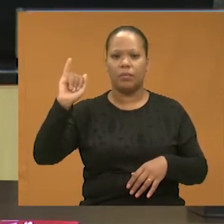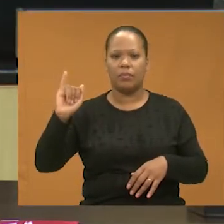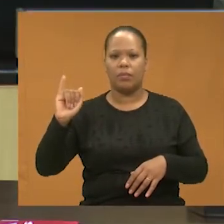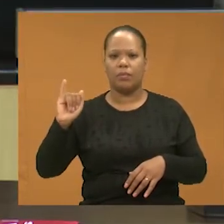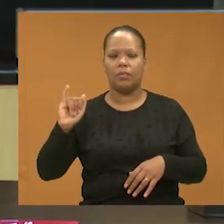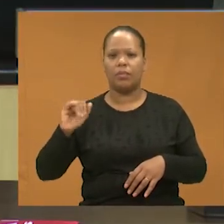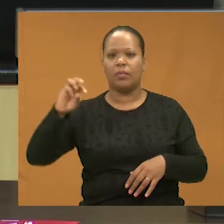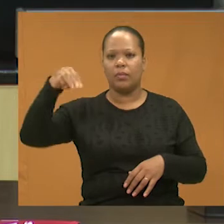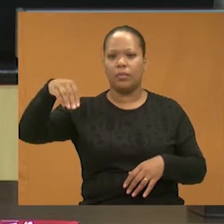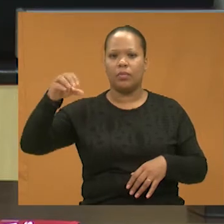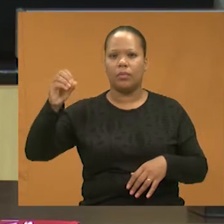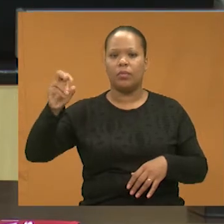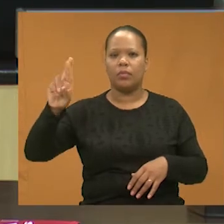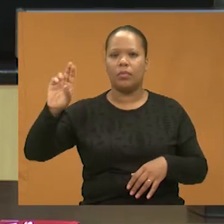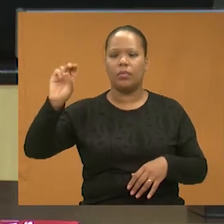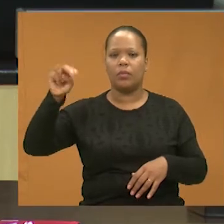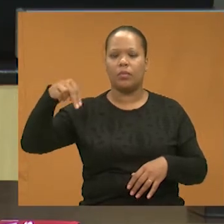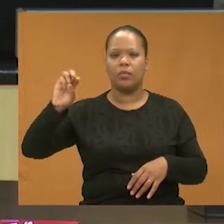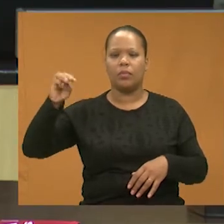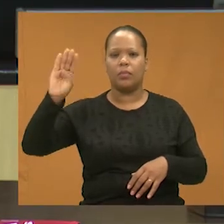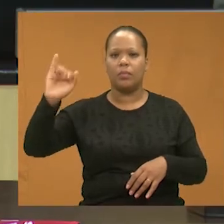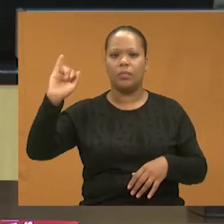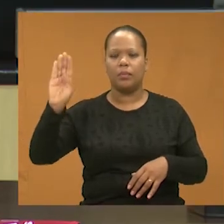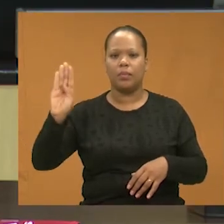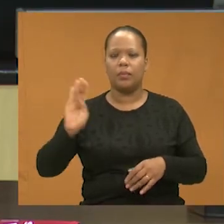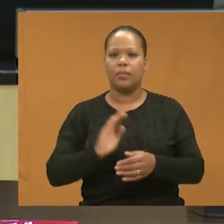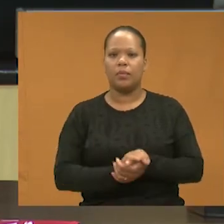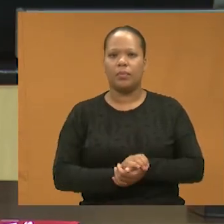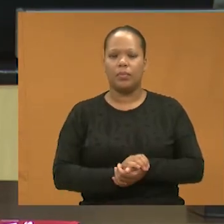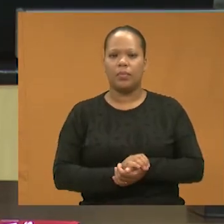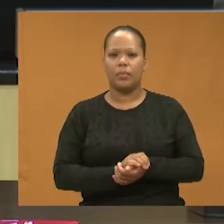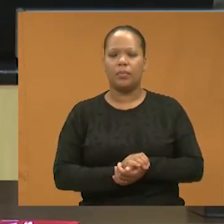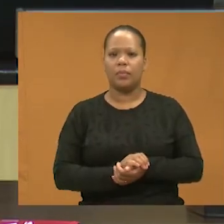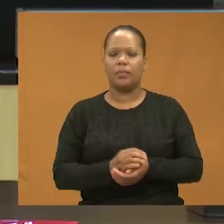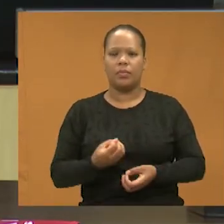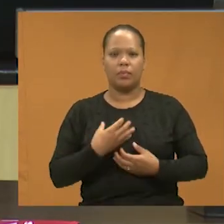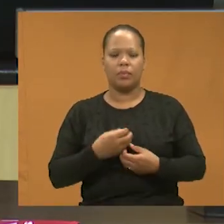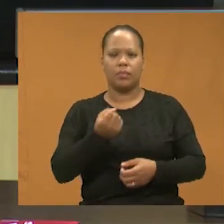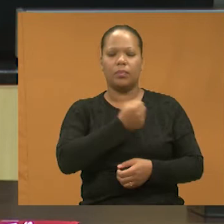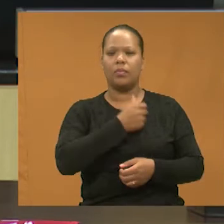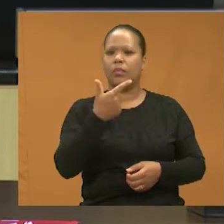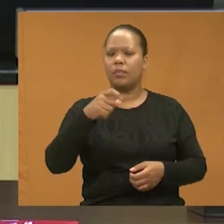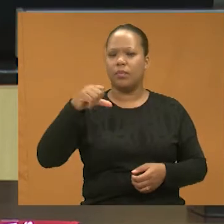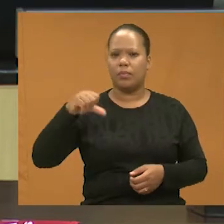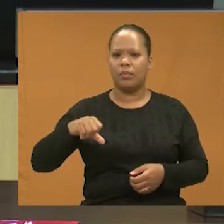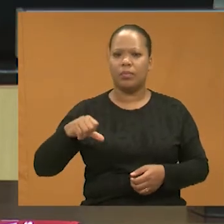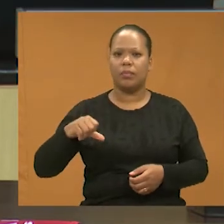Ciências Médicas. Autoria, doutora Márcia Santos. Pedido de informação número 29.